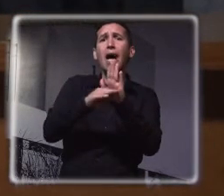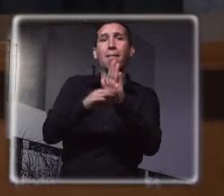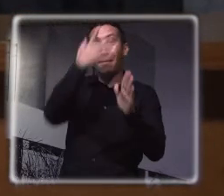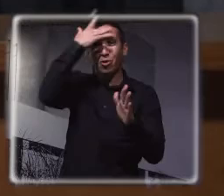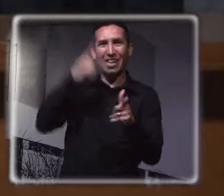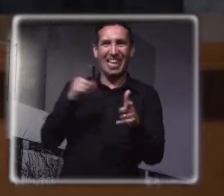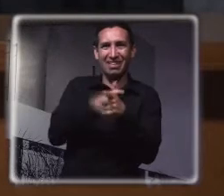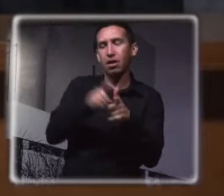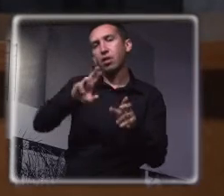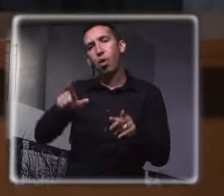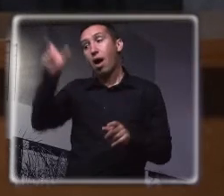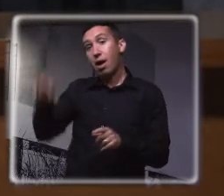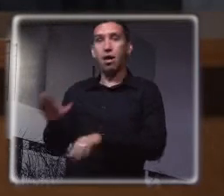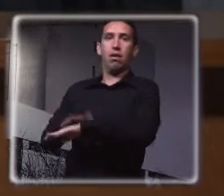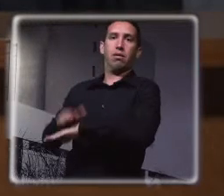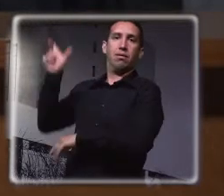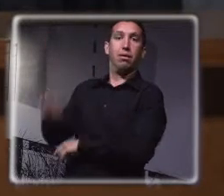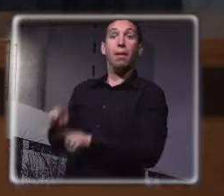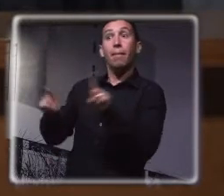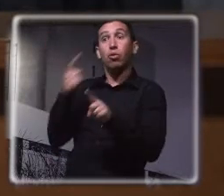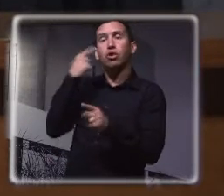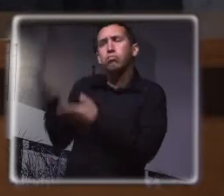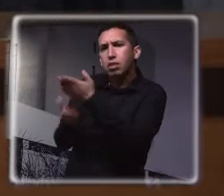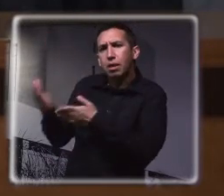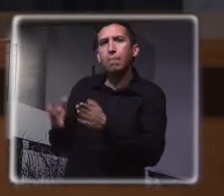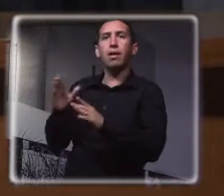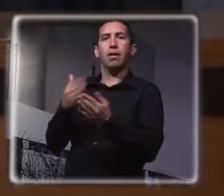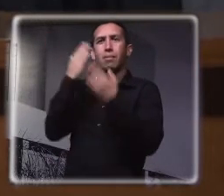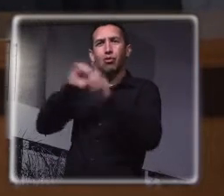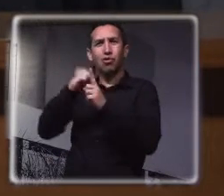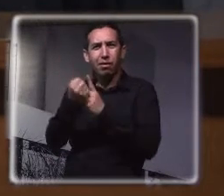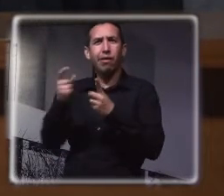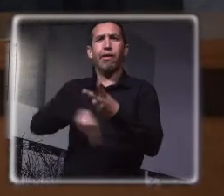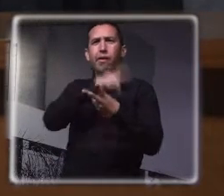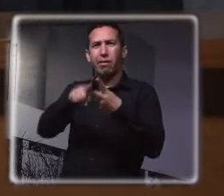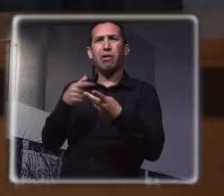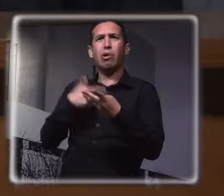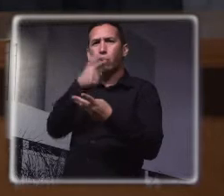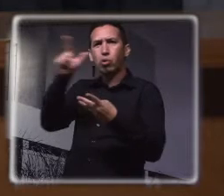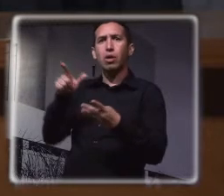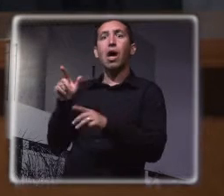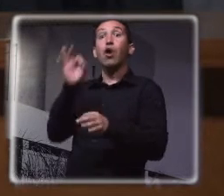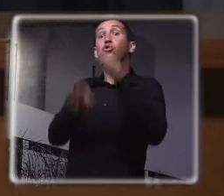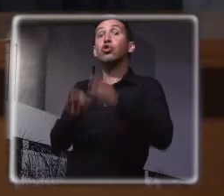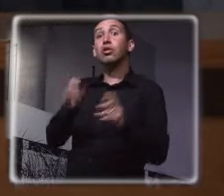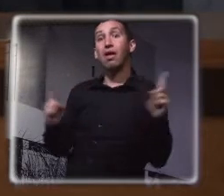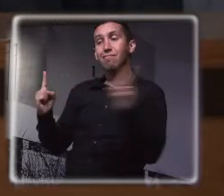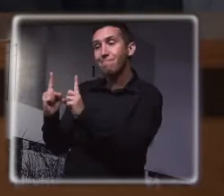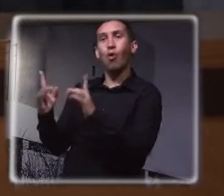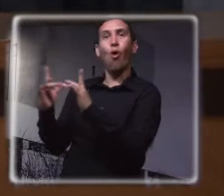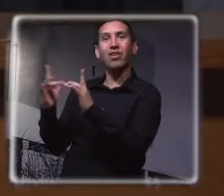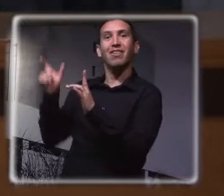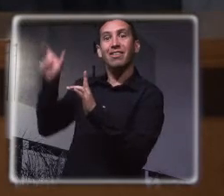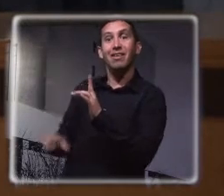partes. Mas a forma como nós vamos entregar o trabalho, o atendimento que nós vamos fazer, a justiça humanizada, isso sim depende de cada dia a